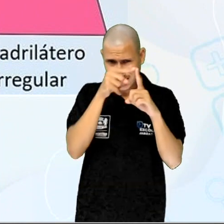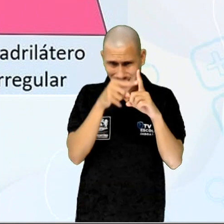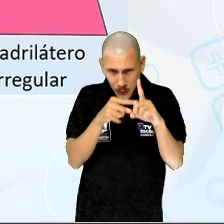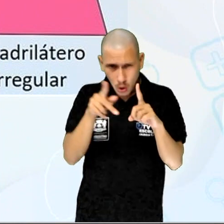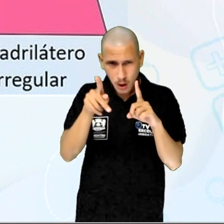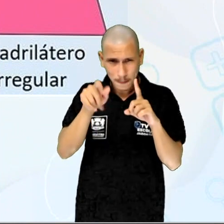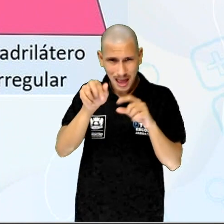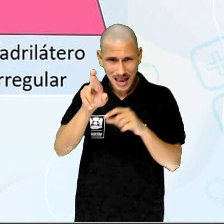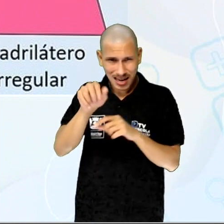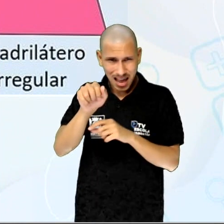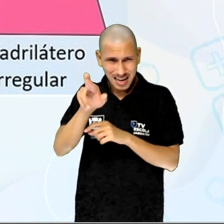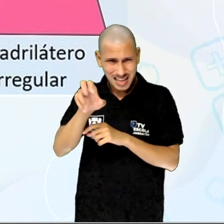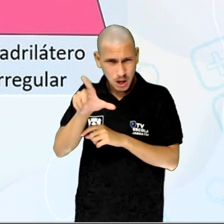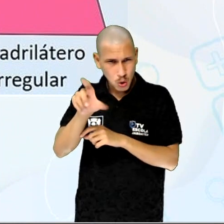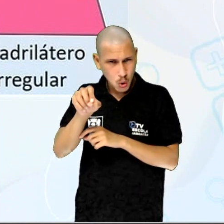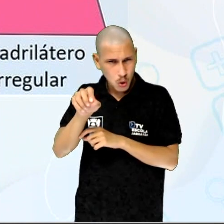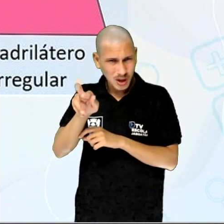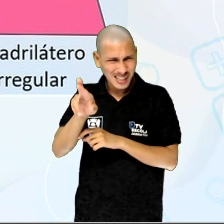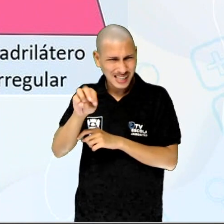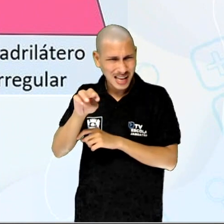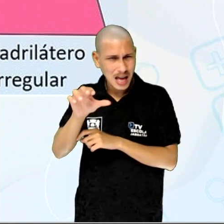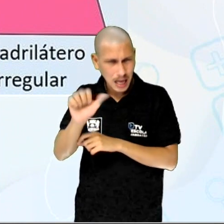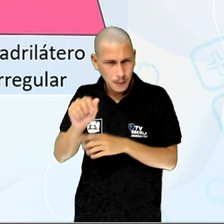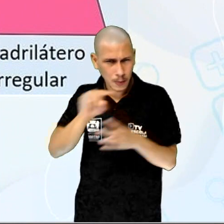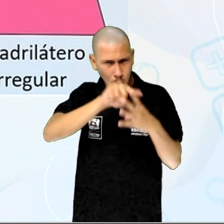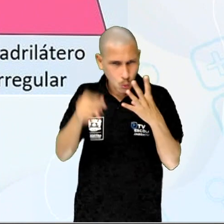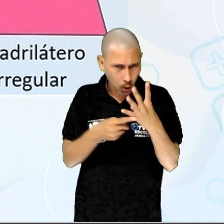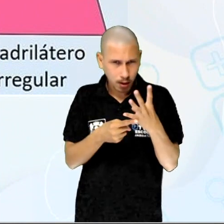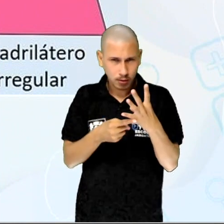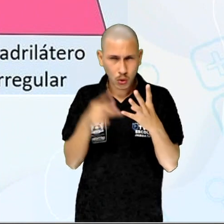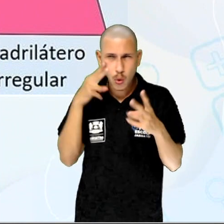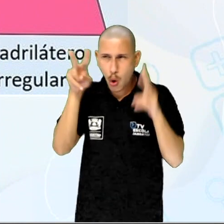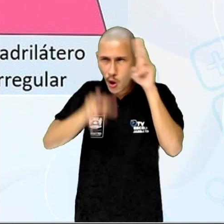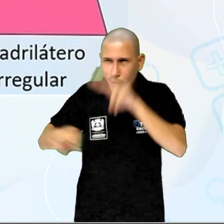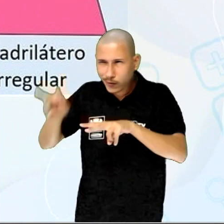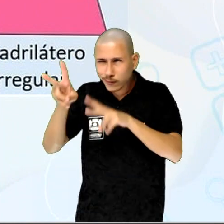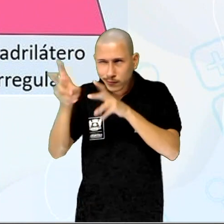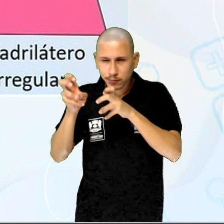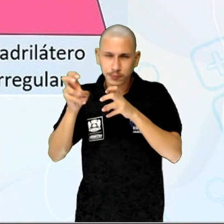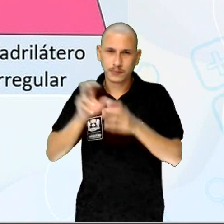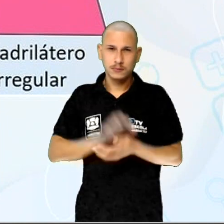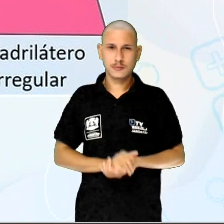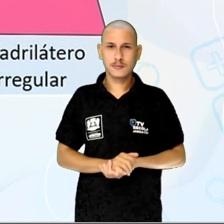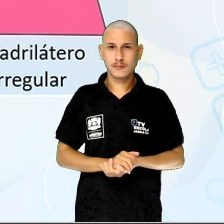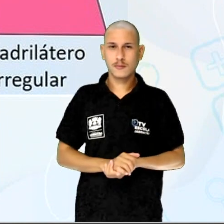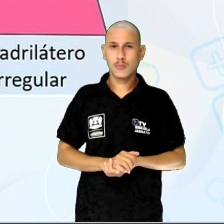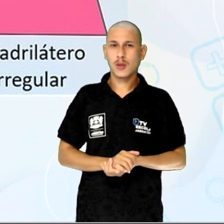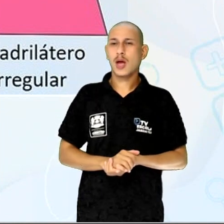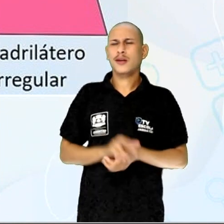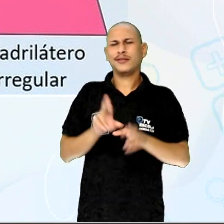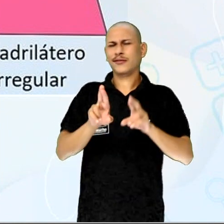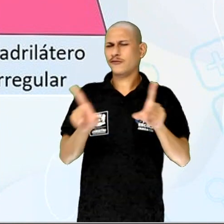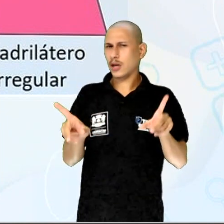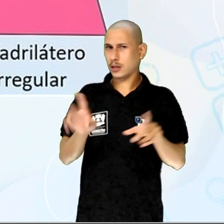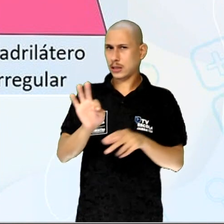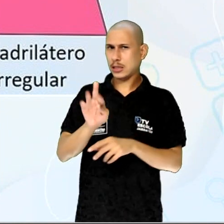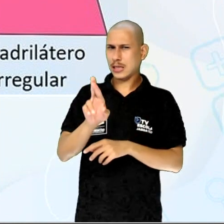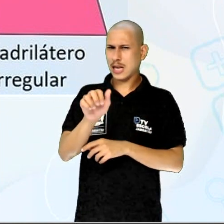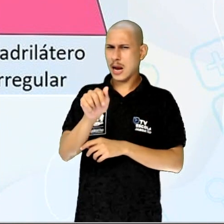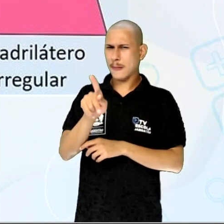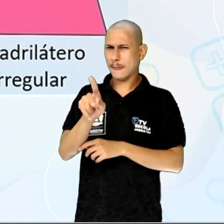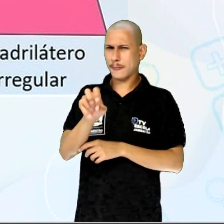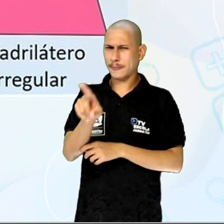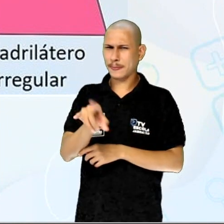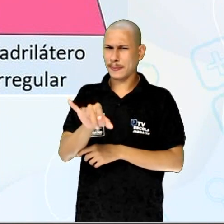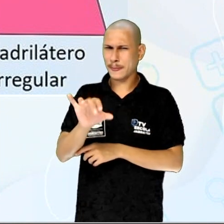paralelogramo, o quadrado, o retângulo e o losango, tá? Já os trapézios, que são as figuras que têm apenas um par de